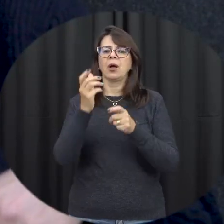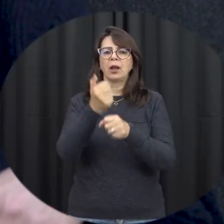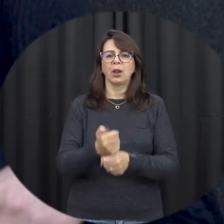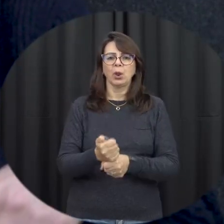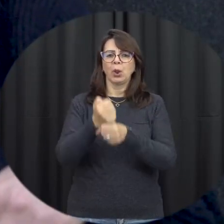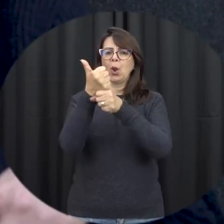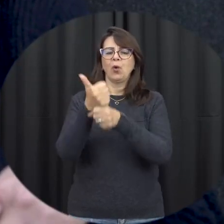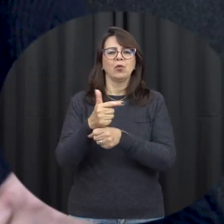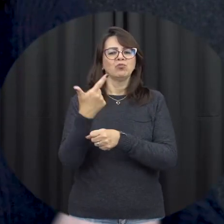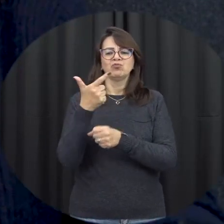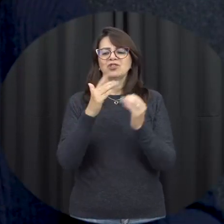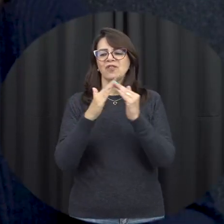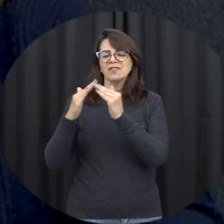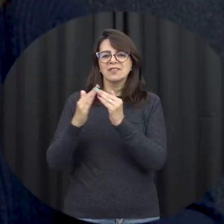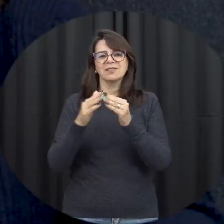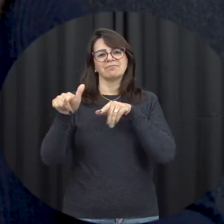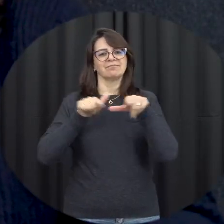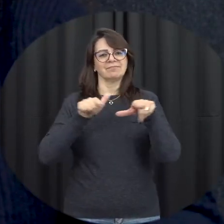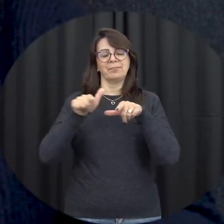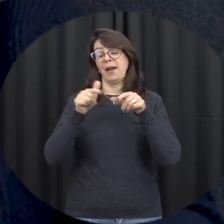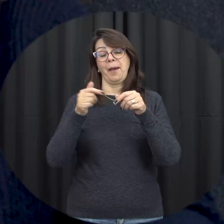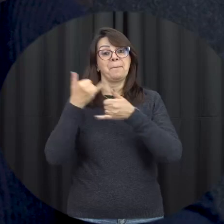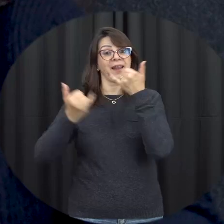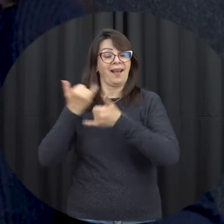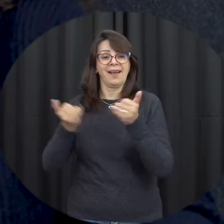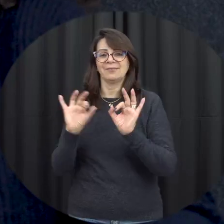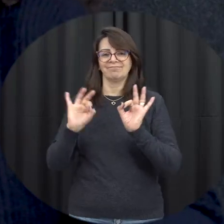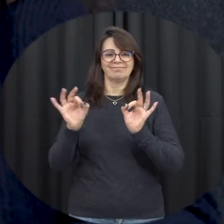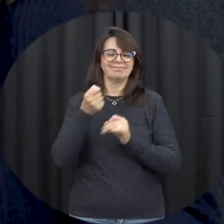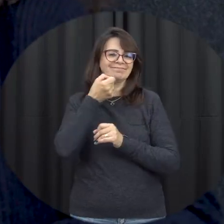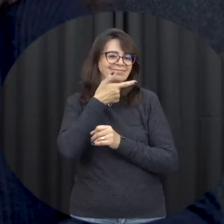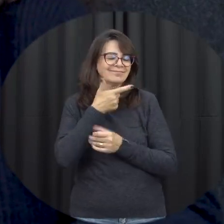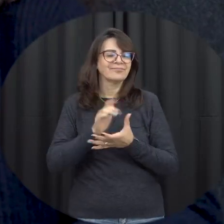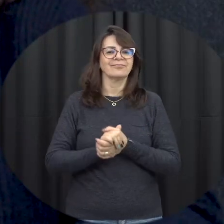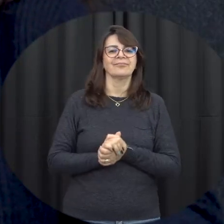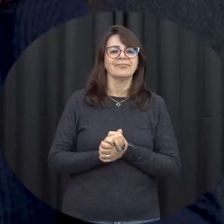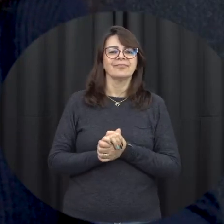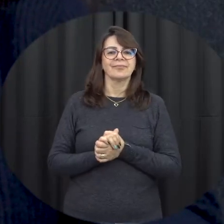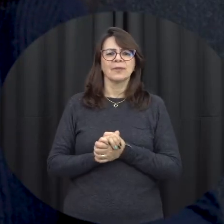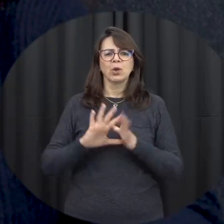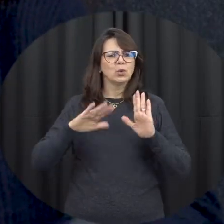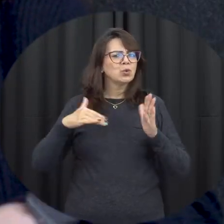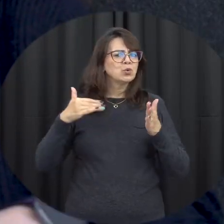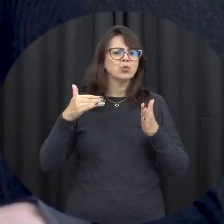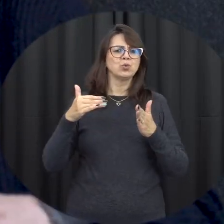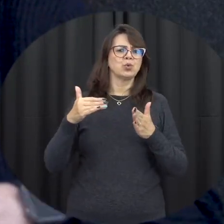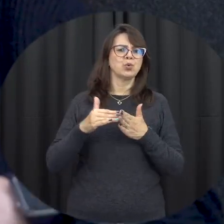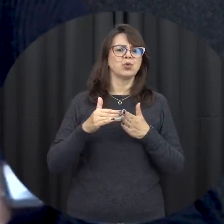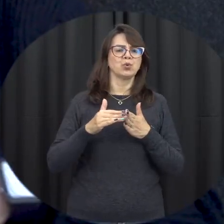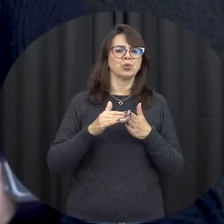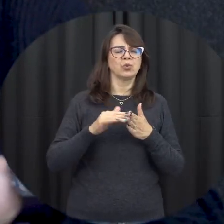não precisava sair no vizinho nem nas familiares, era bem engraçado isso. Então,